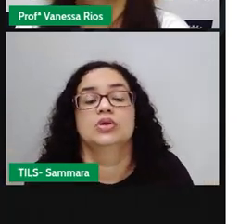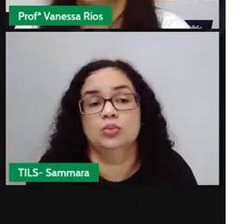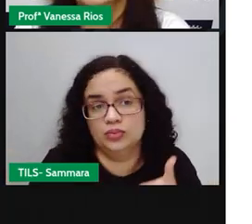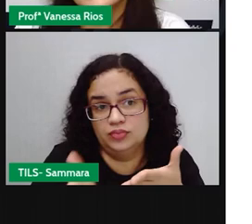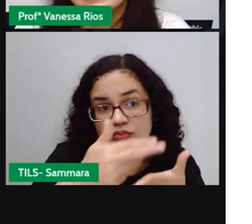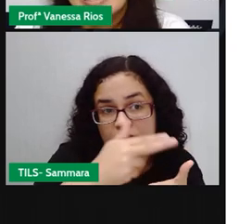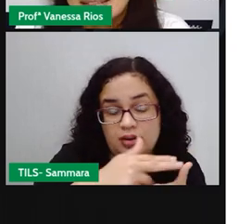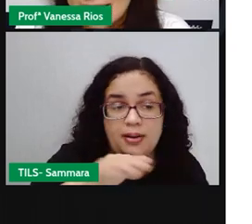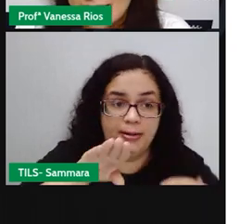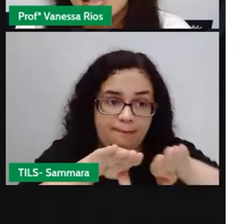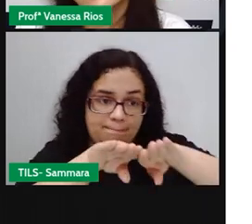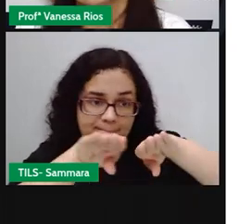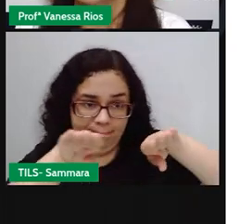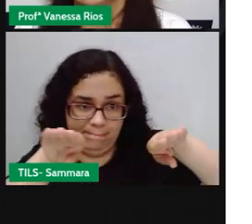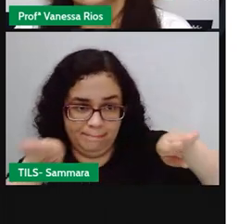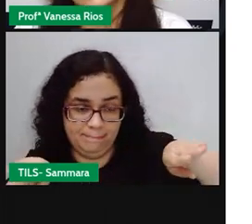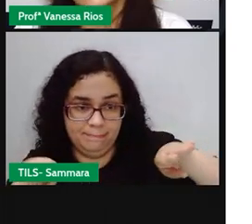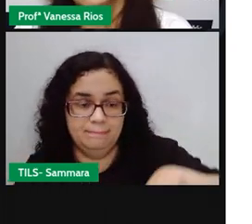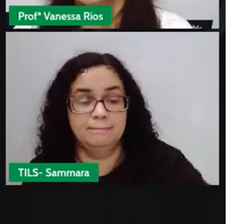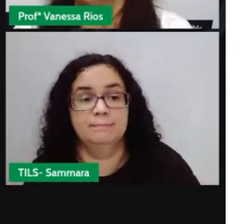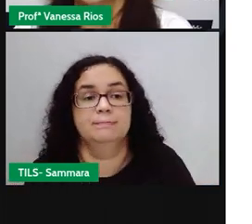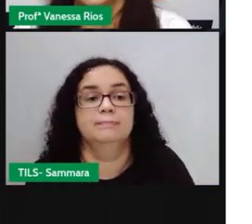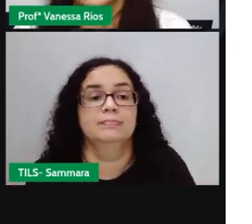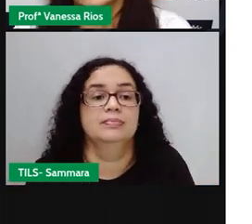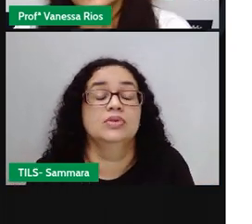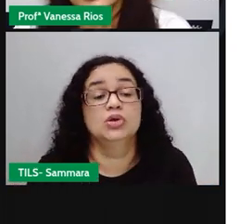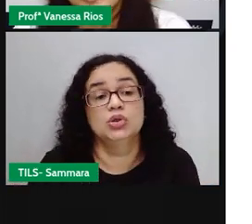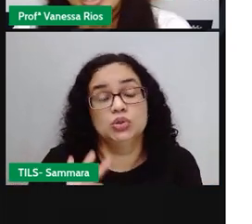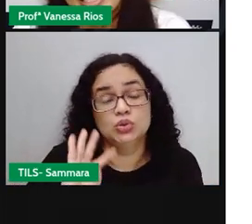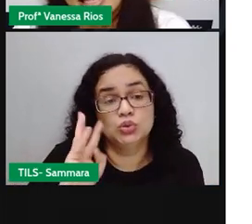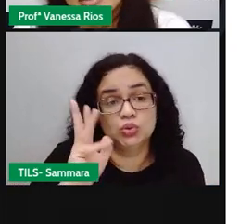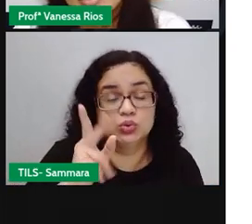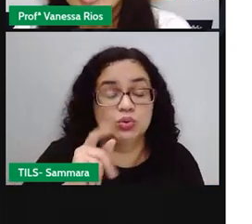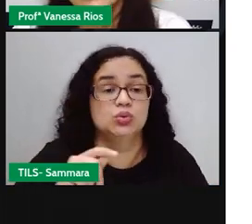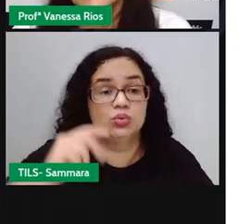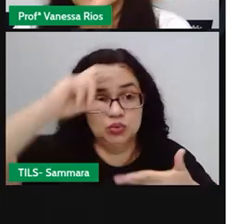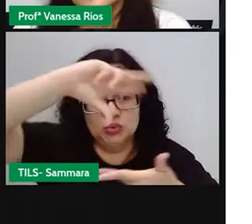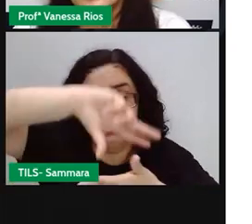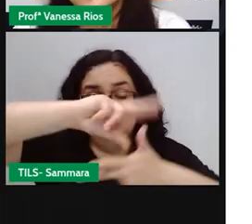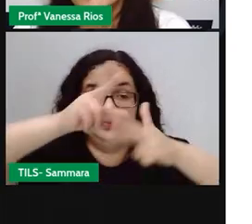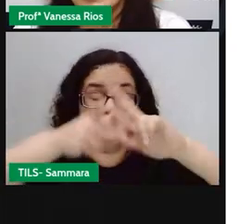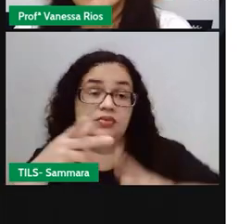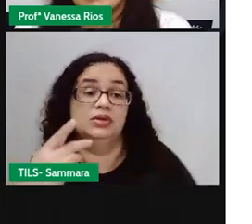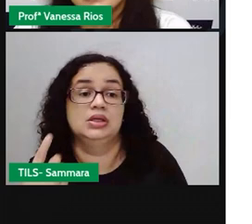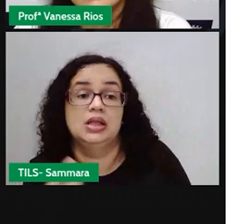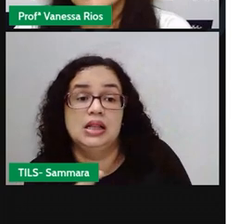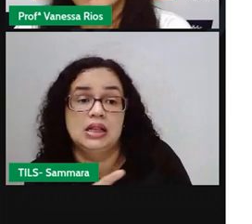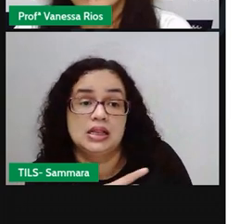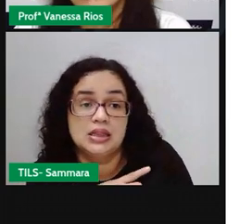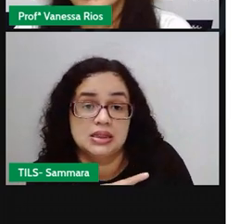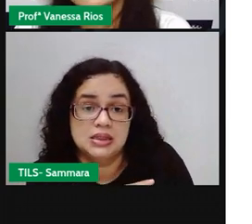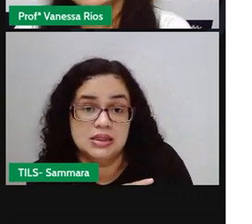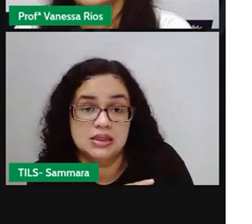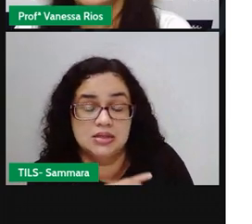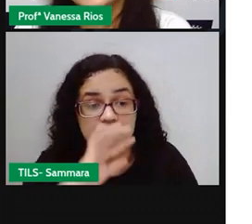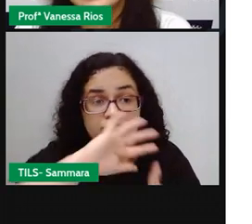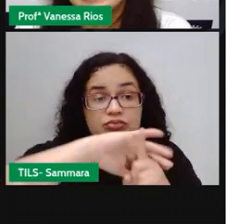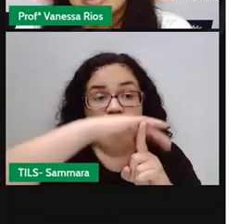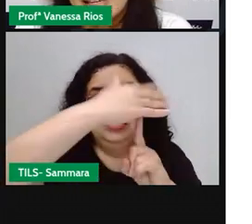figuras planas. Então, todos os poliedros possuem suas faces